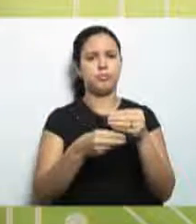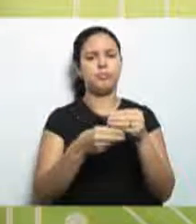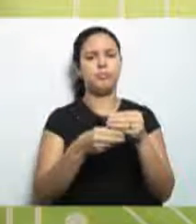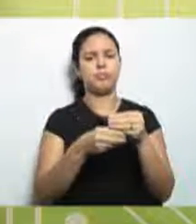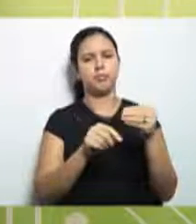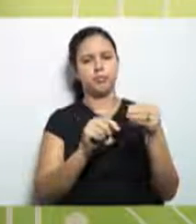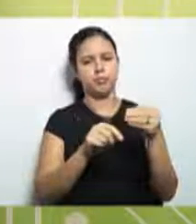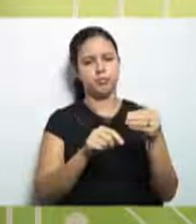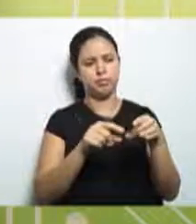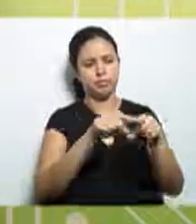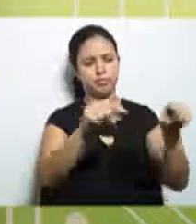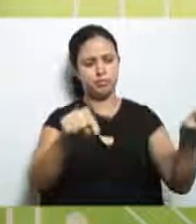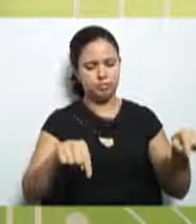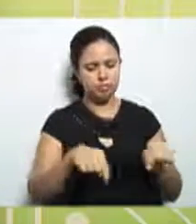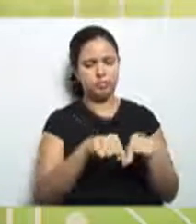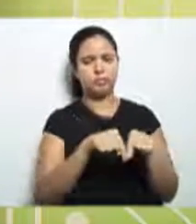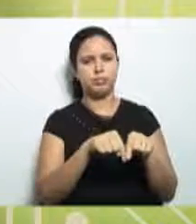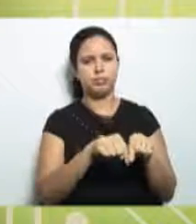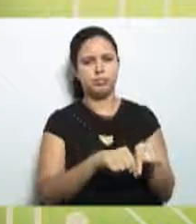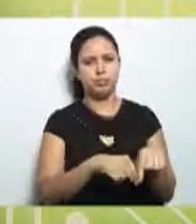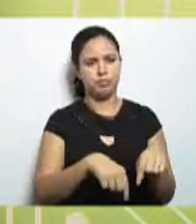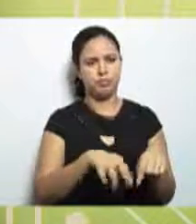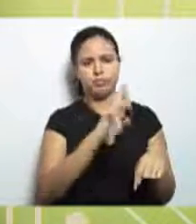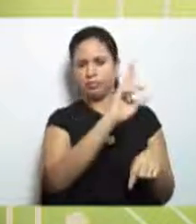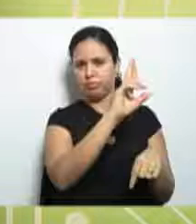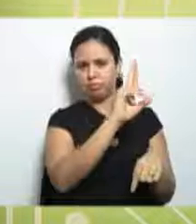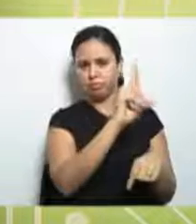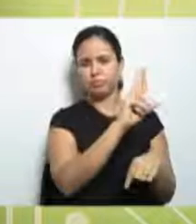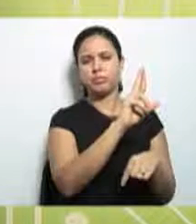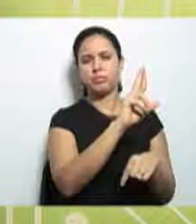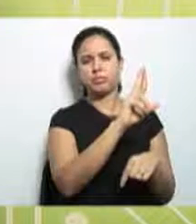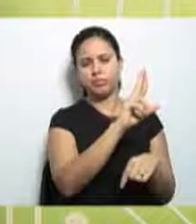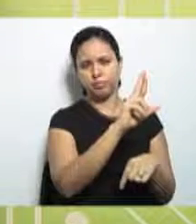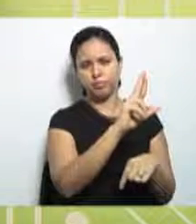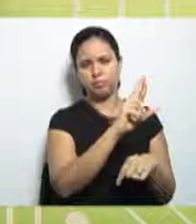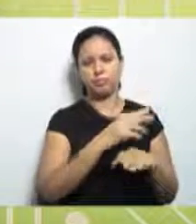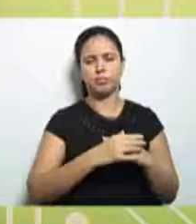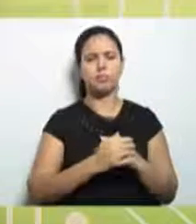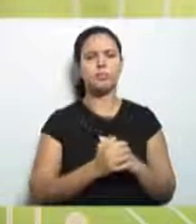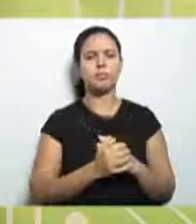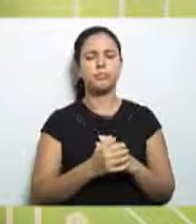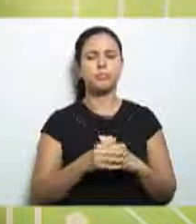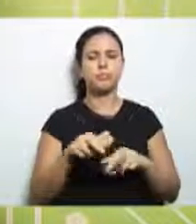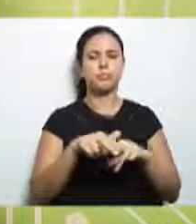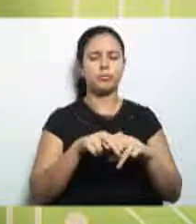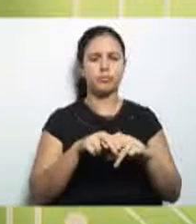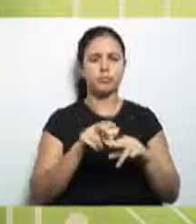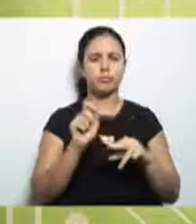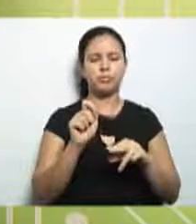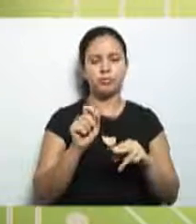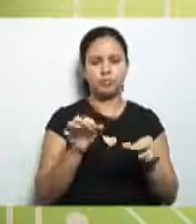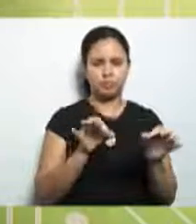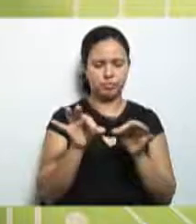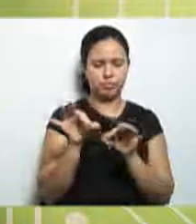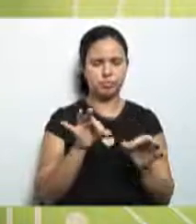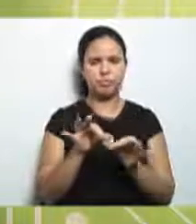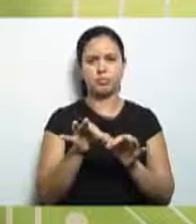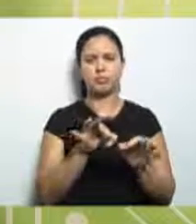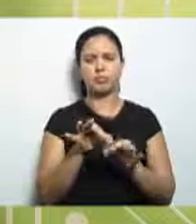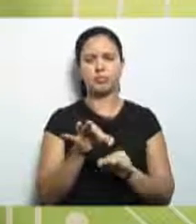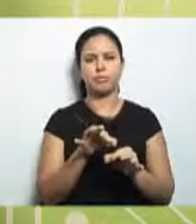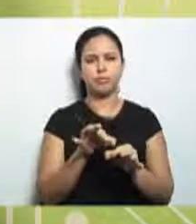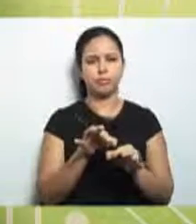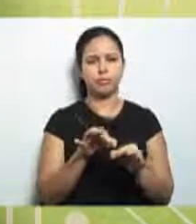daquele que tem os meios de produção, não daquele que tem a força de trabalho. Por isso que está organizado